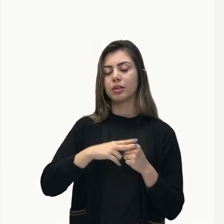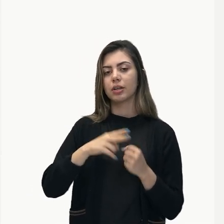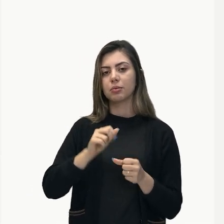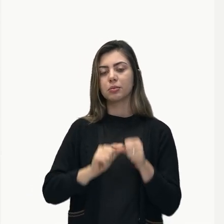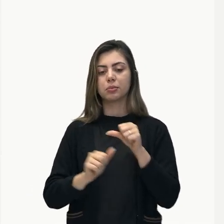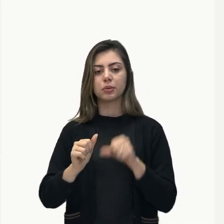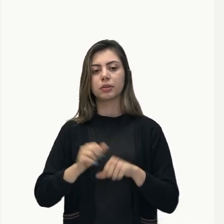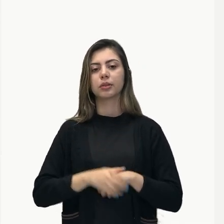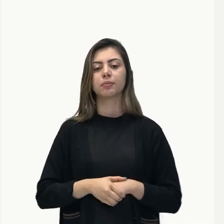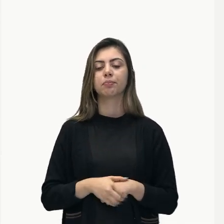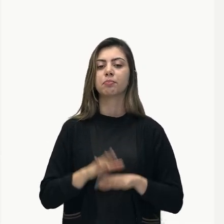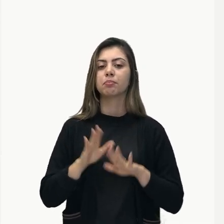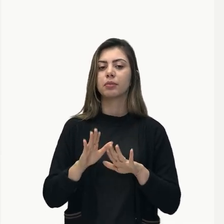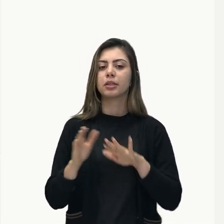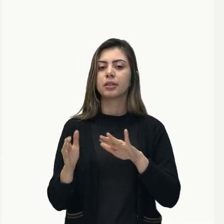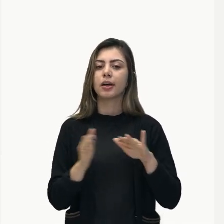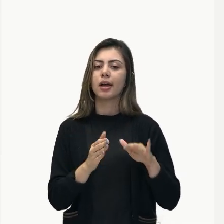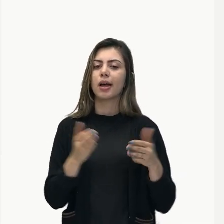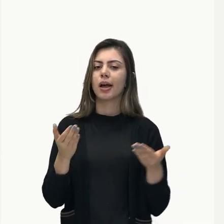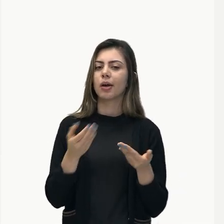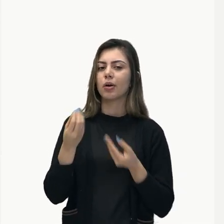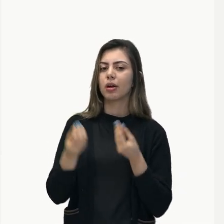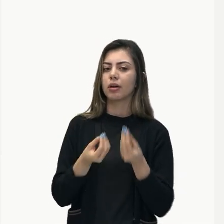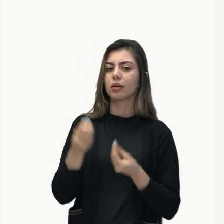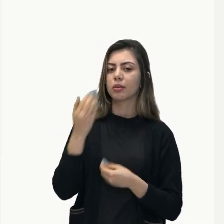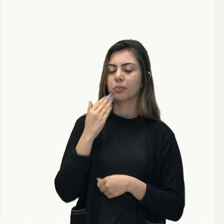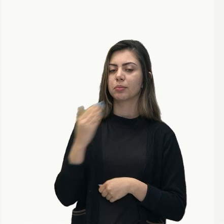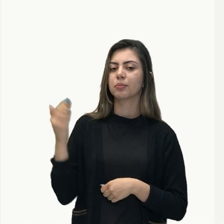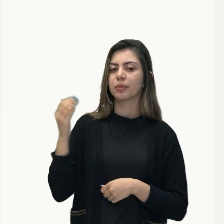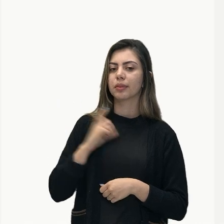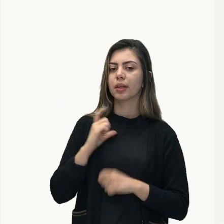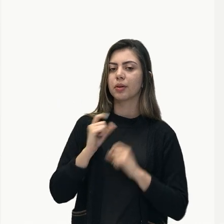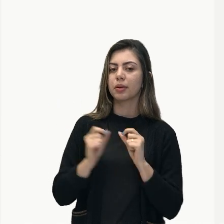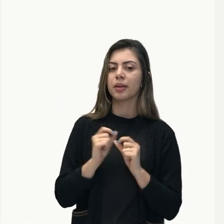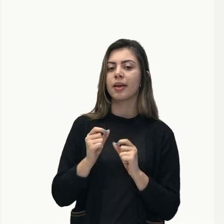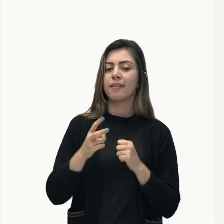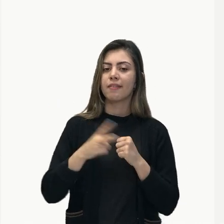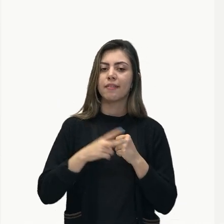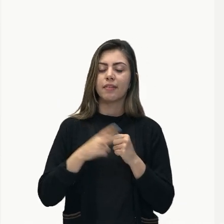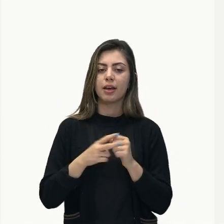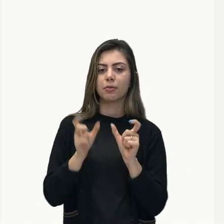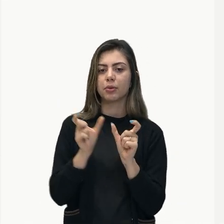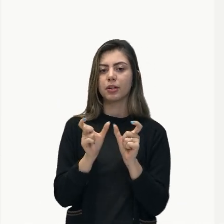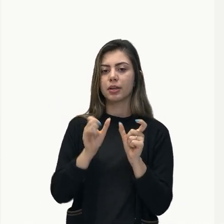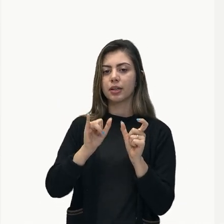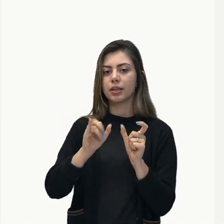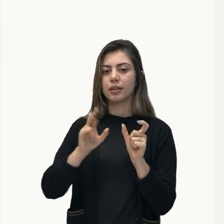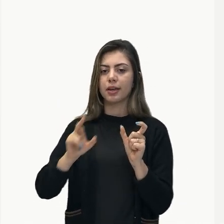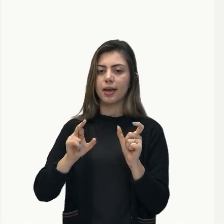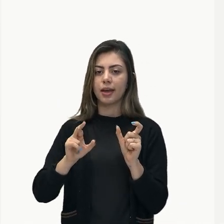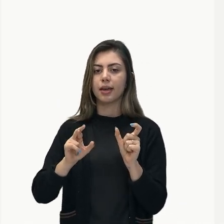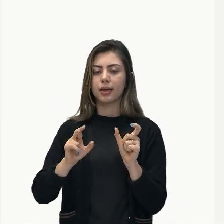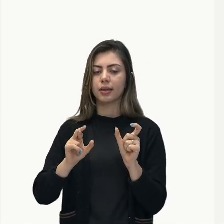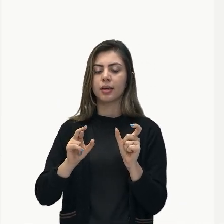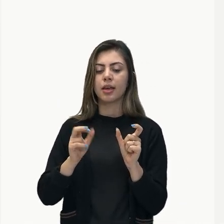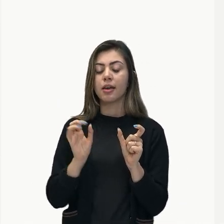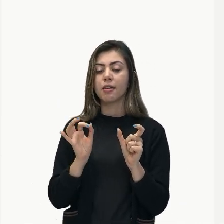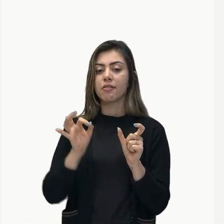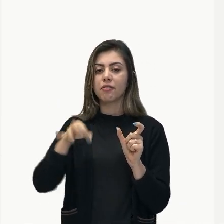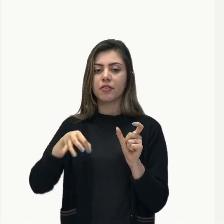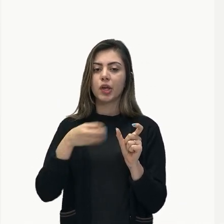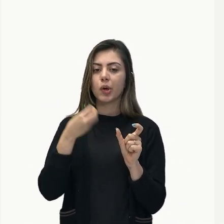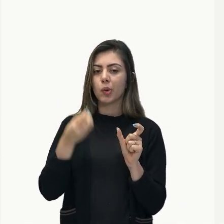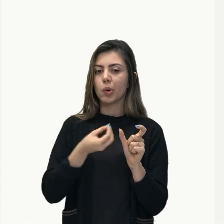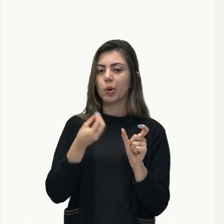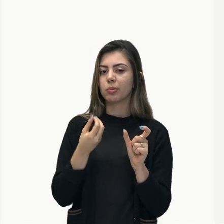conjugação, terminado em IR, ó, eles pegam carona naquele. Qual é a raiz do verbo escrever? Escribo,